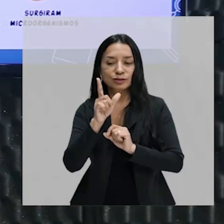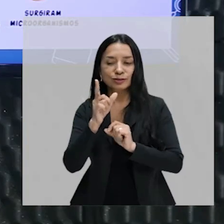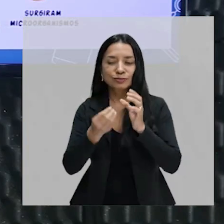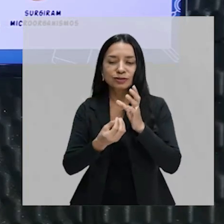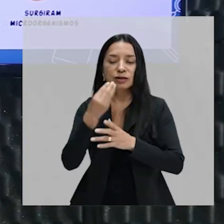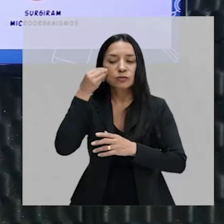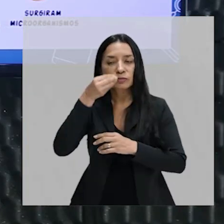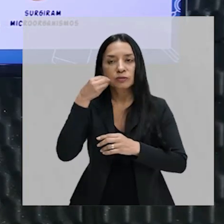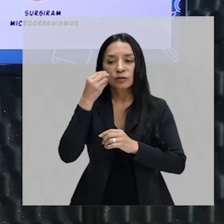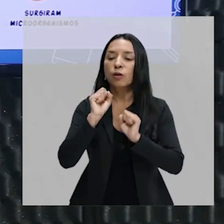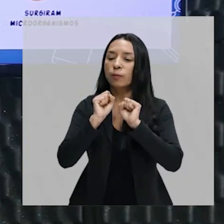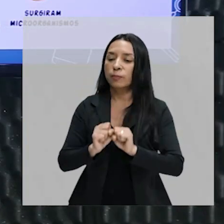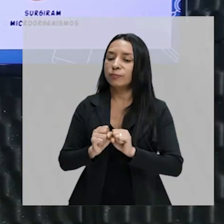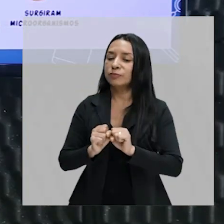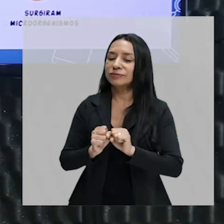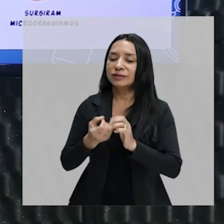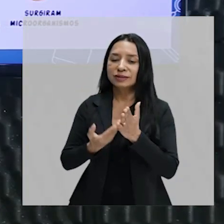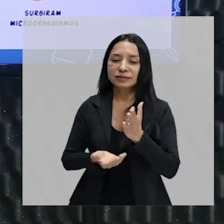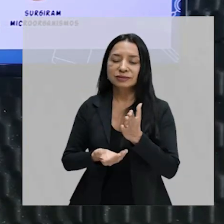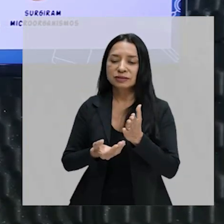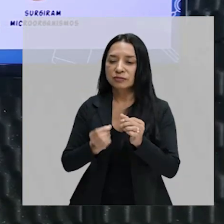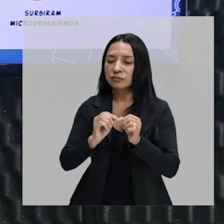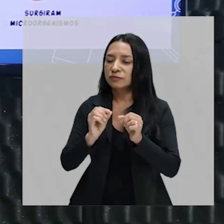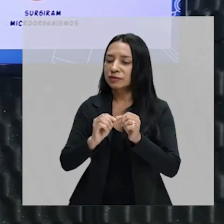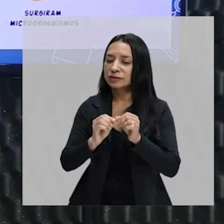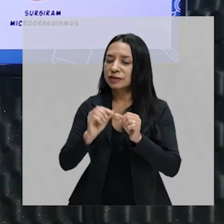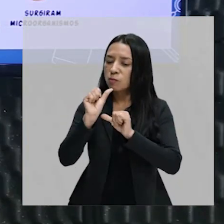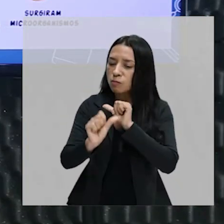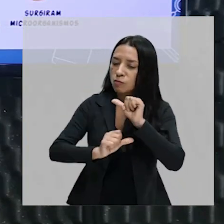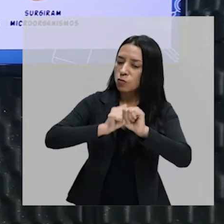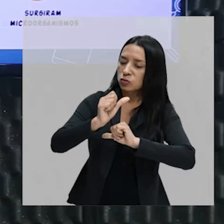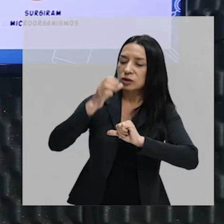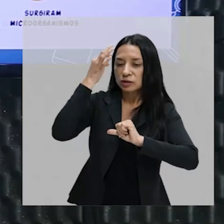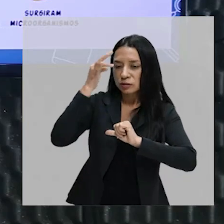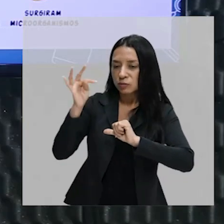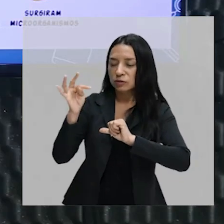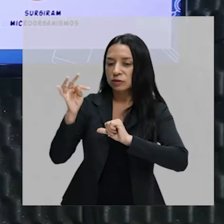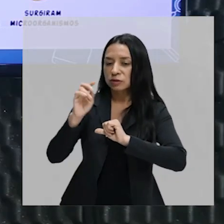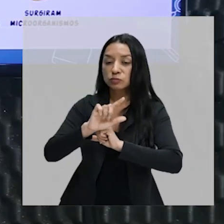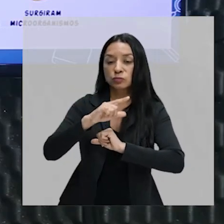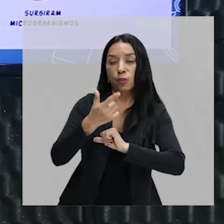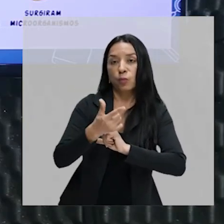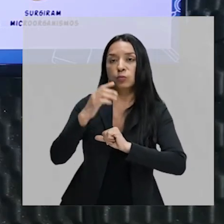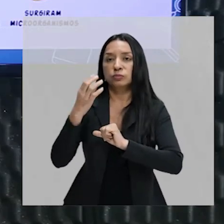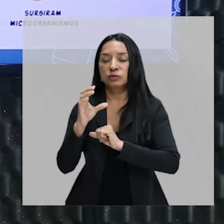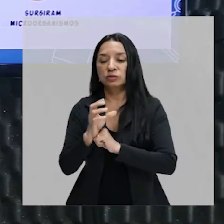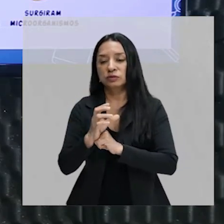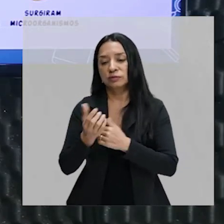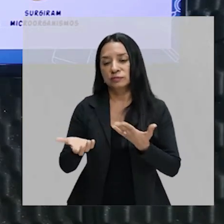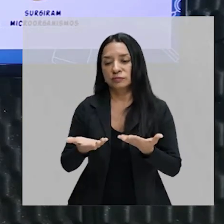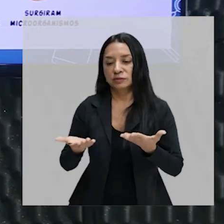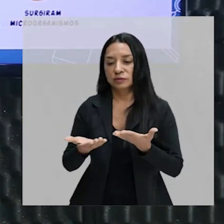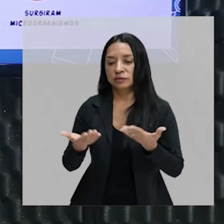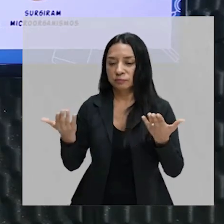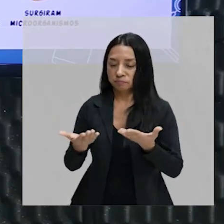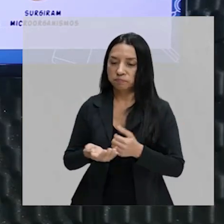que pudesse derrubar esse argumento do nida tá por isso que até então até